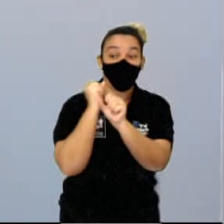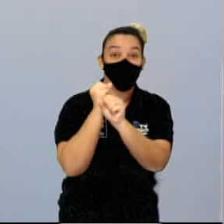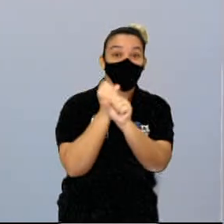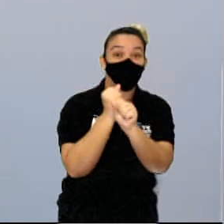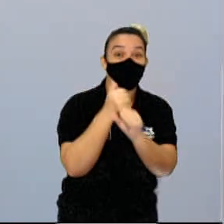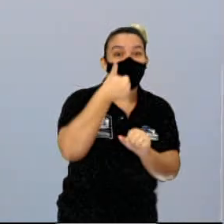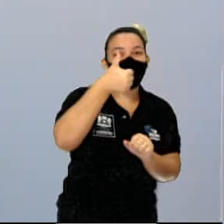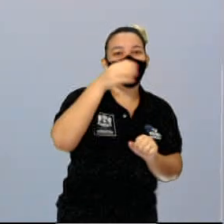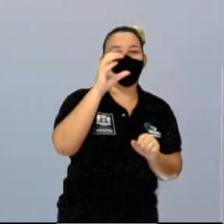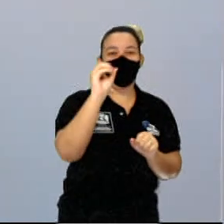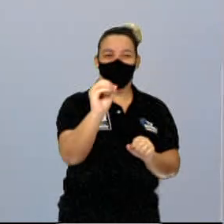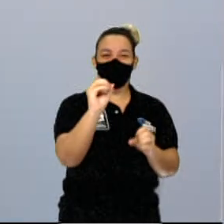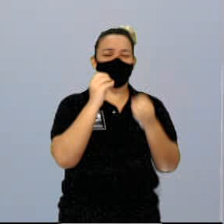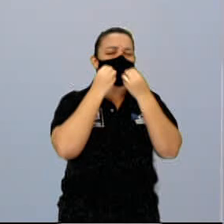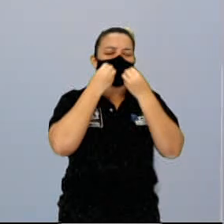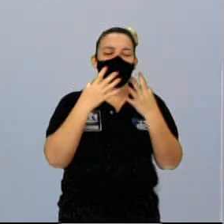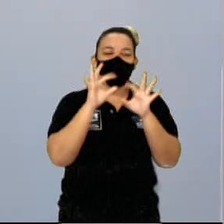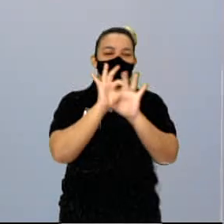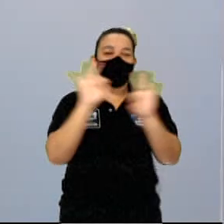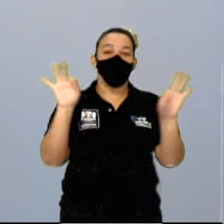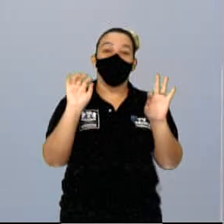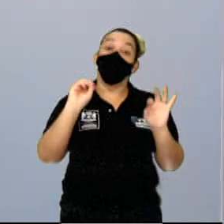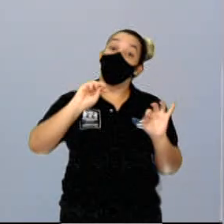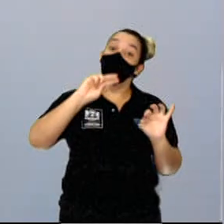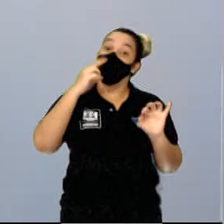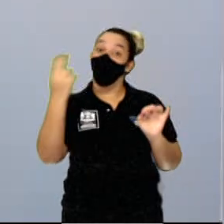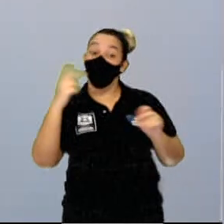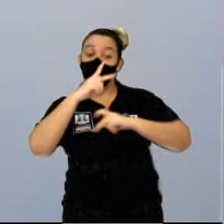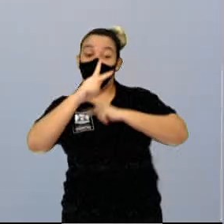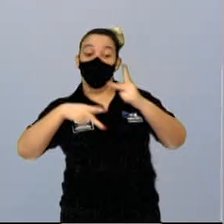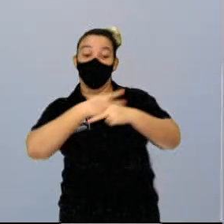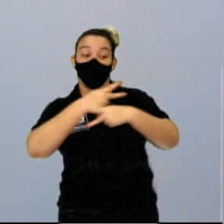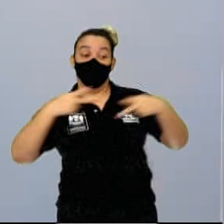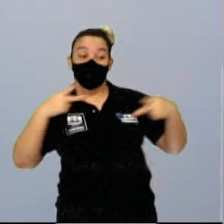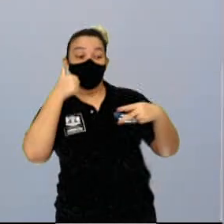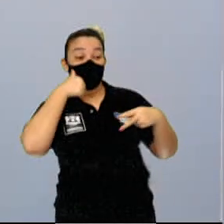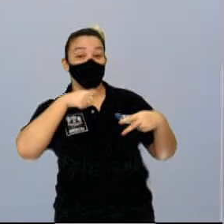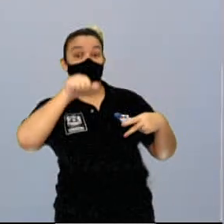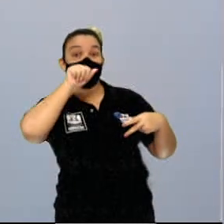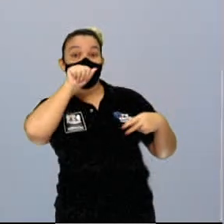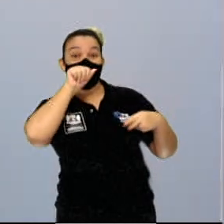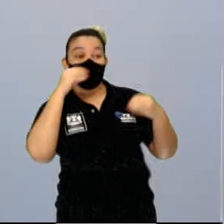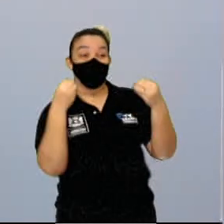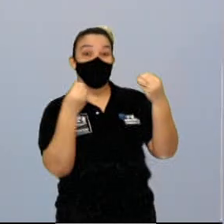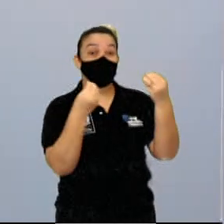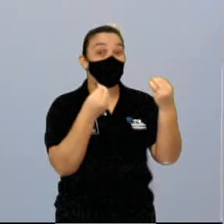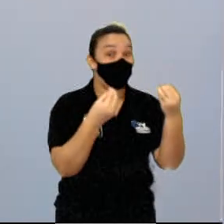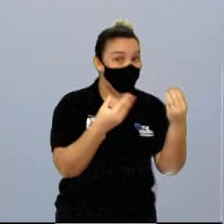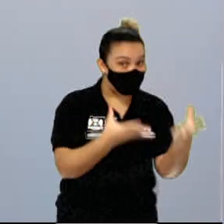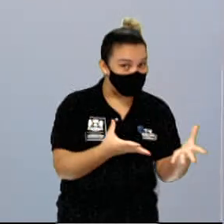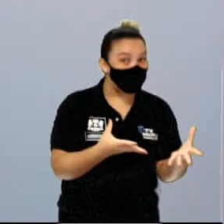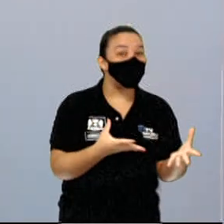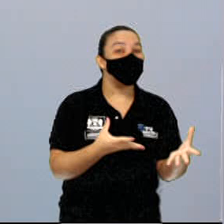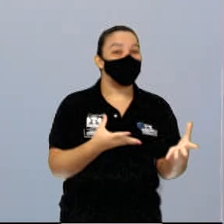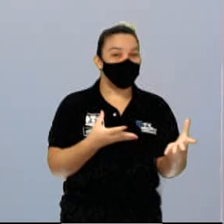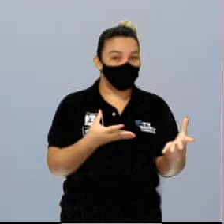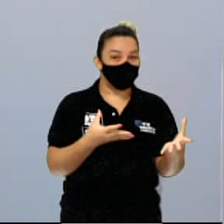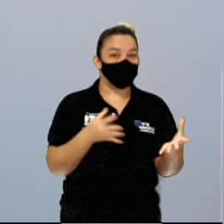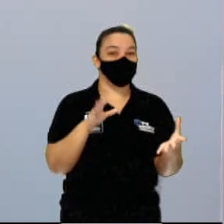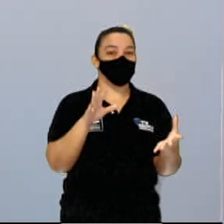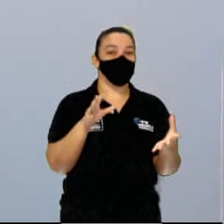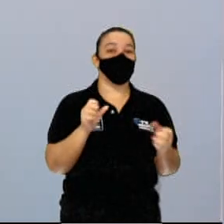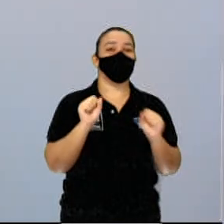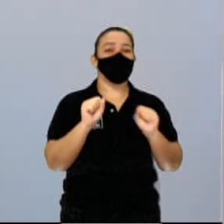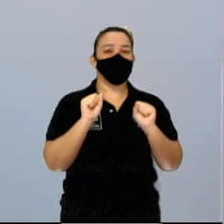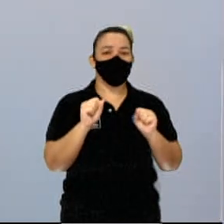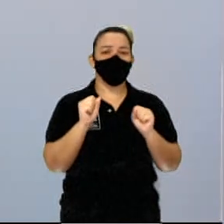Uma nota boa, ou um presente que sua mãe prometeu. Mas essas motivações, elas não precisam ser apenas materiais.